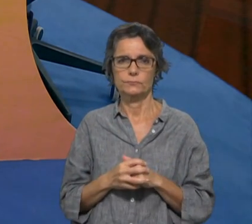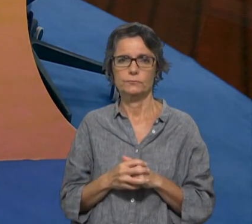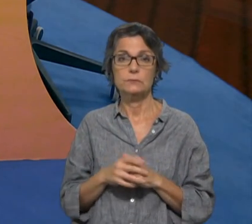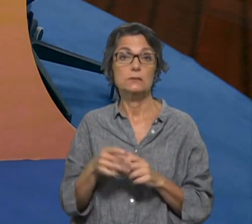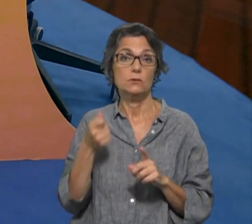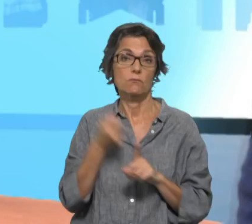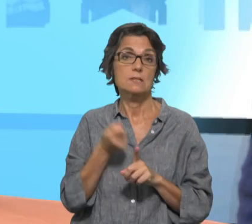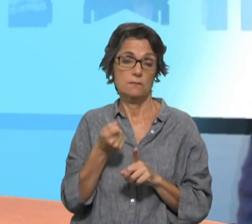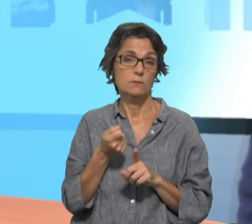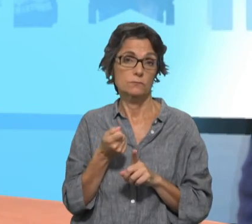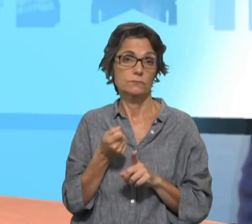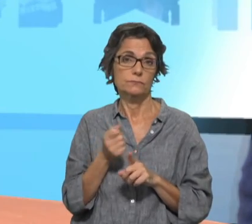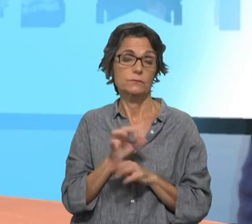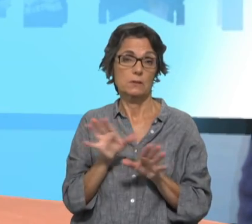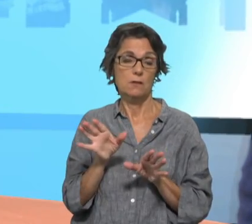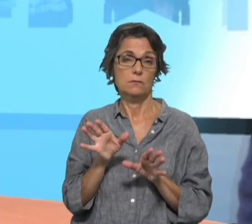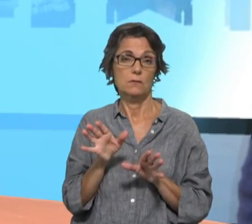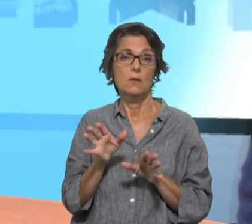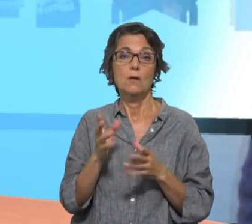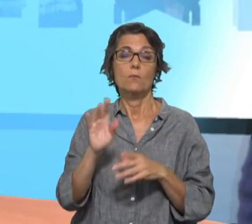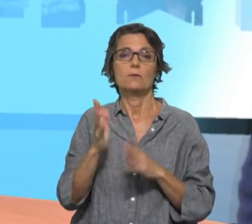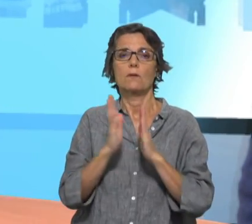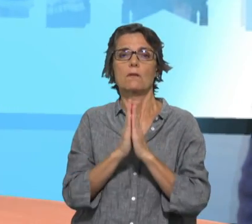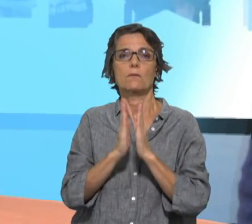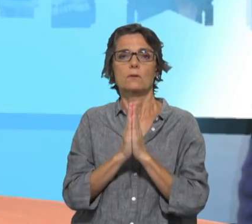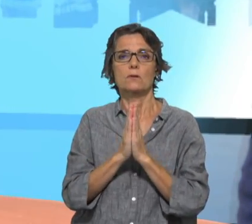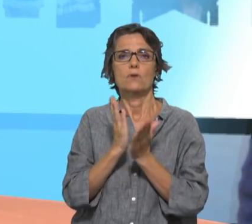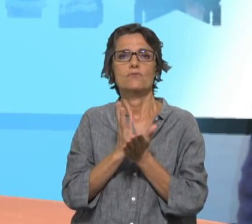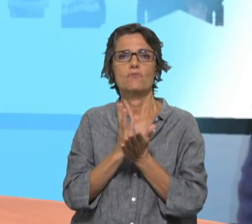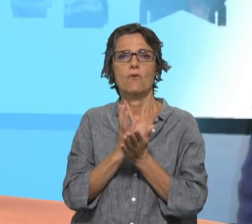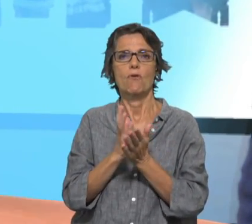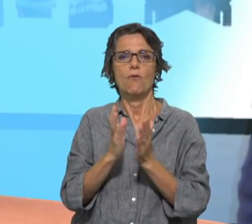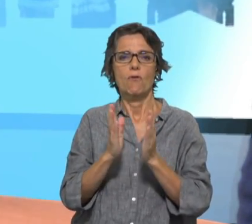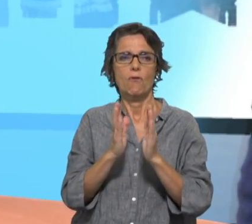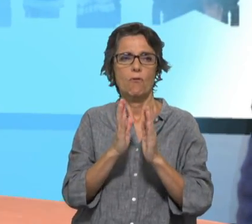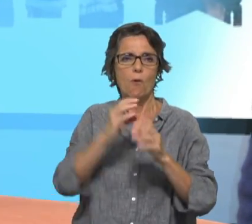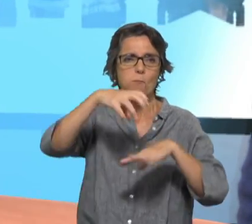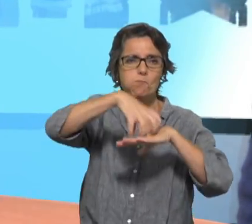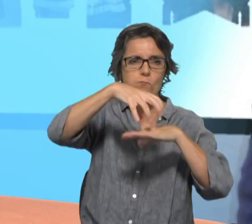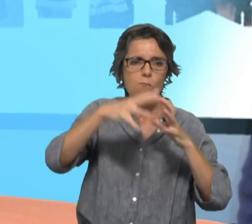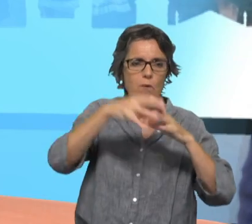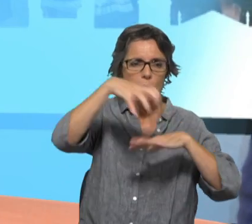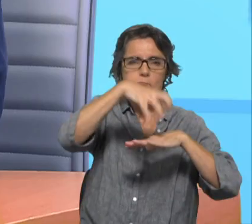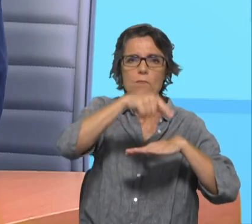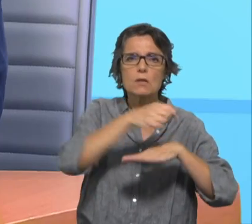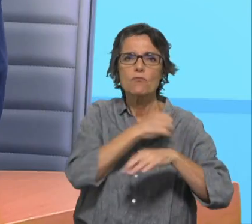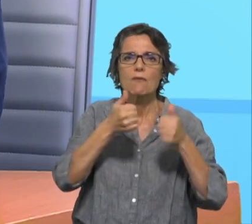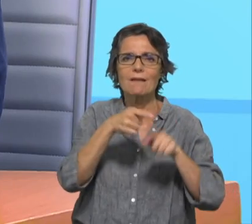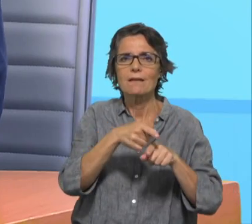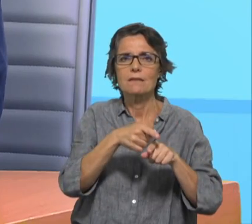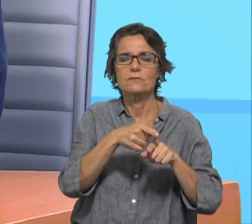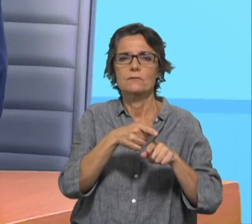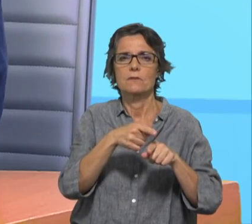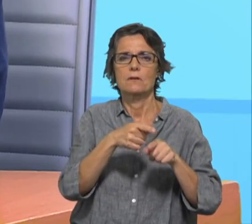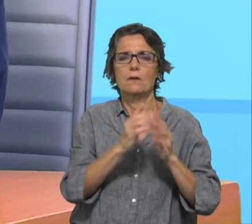a Eucaristia não se circunscreva ao ambiente de culto, enfim, ao interior de uma igreja, mas que tenha de